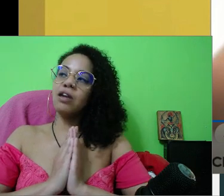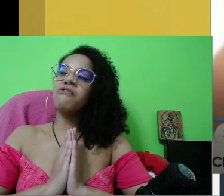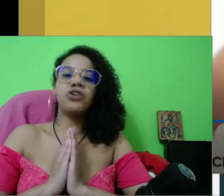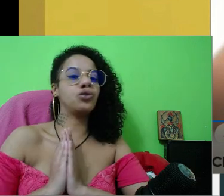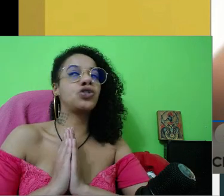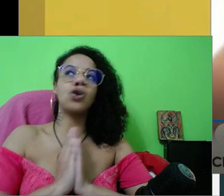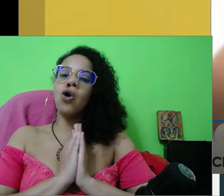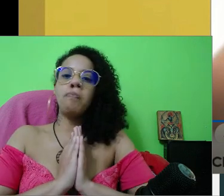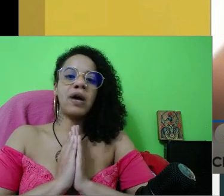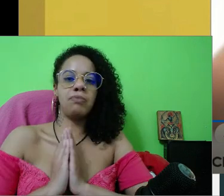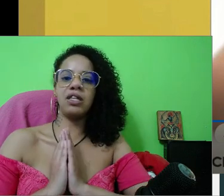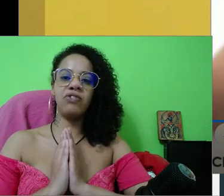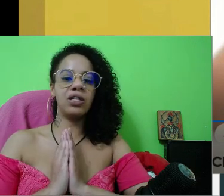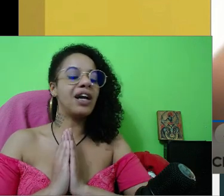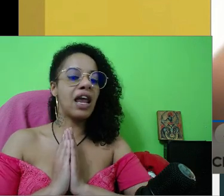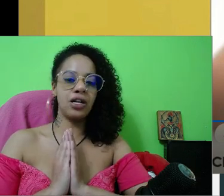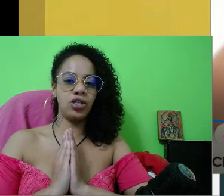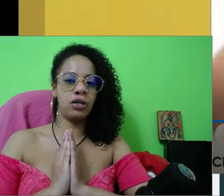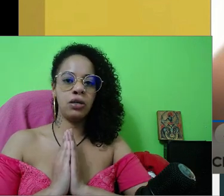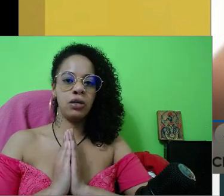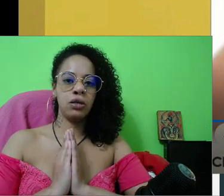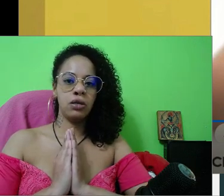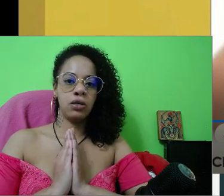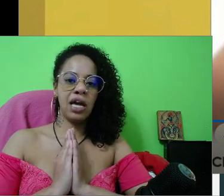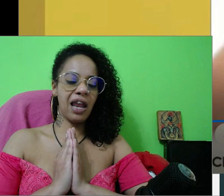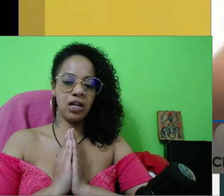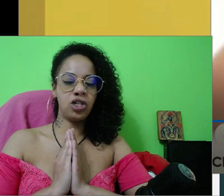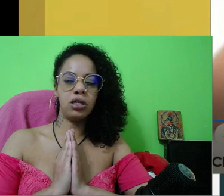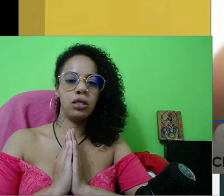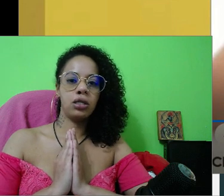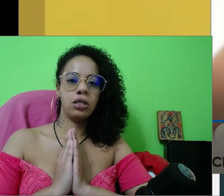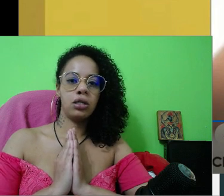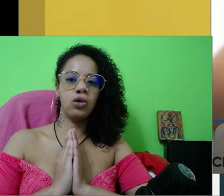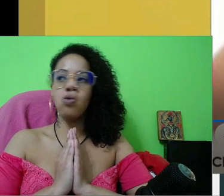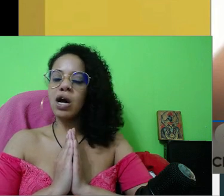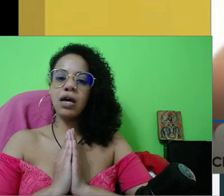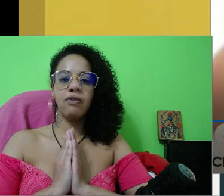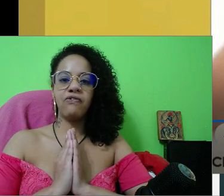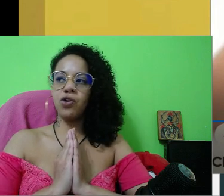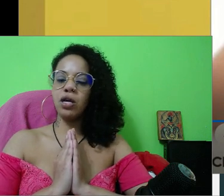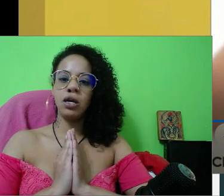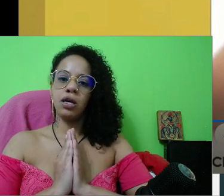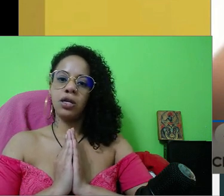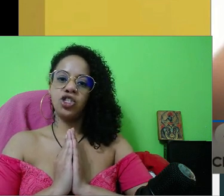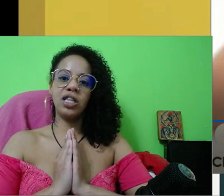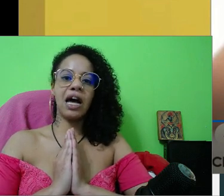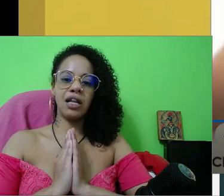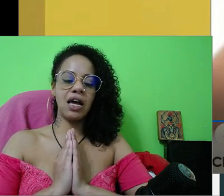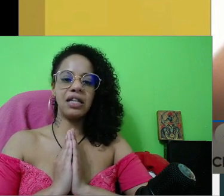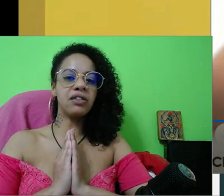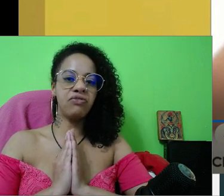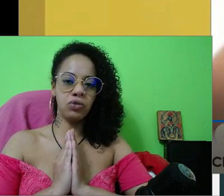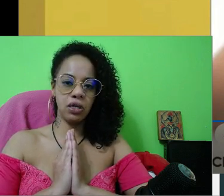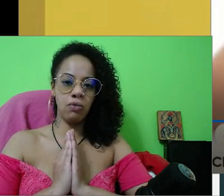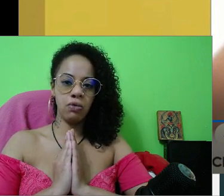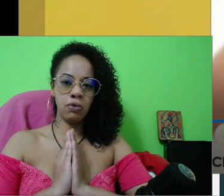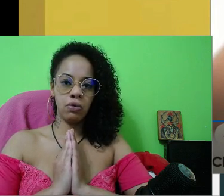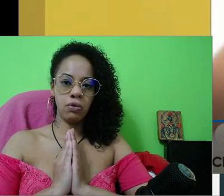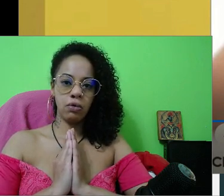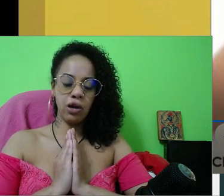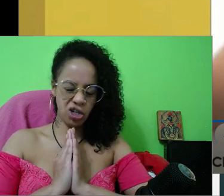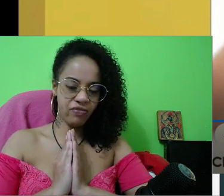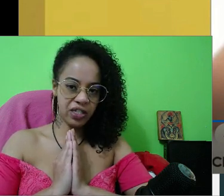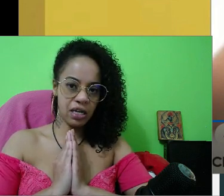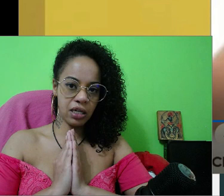que não foi o Zorro para me defender relaxa relaxa nunca foi te dada essa função